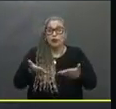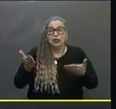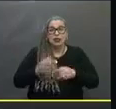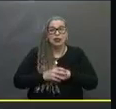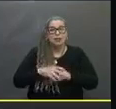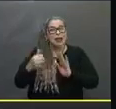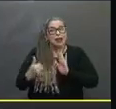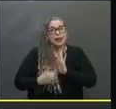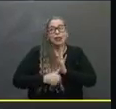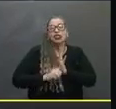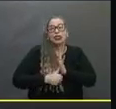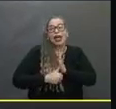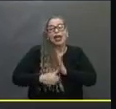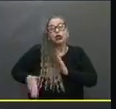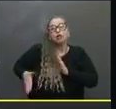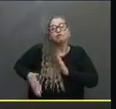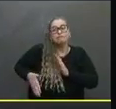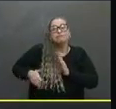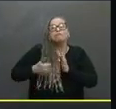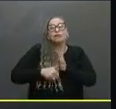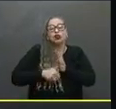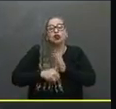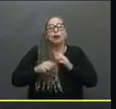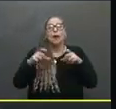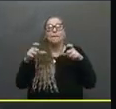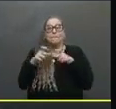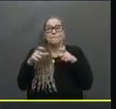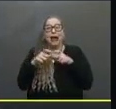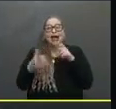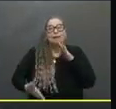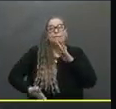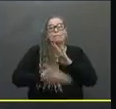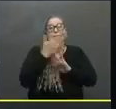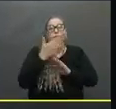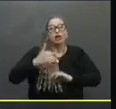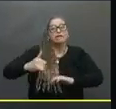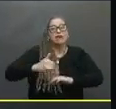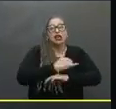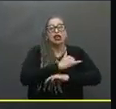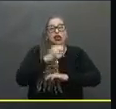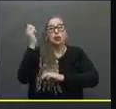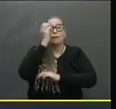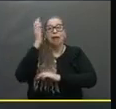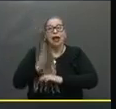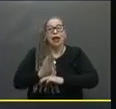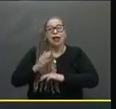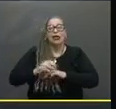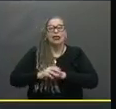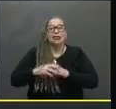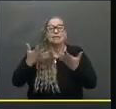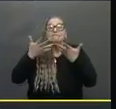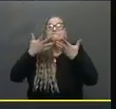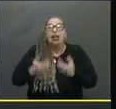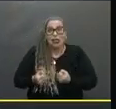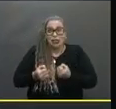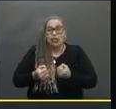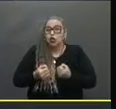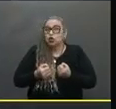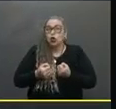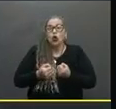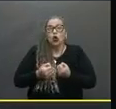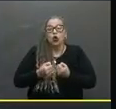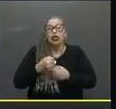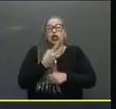a minha identidade no meu bolso, o meu passaporte, num país que me brindou e me deu todo desde que eu cheguei